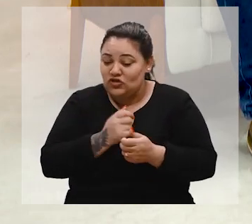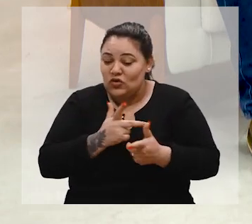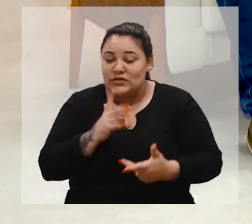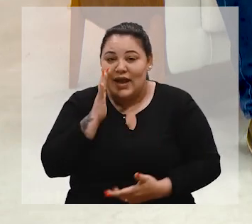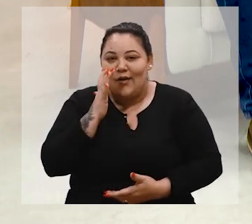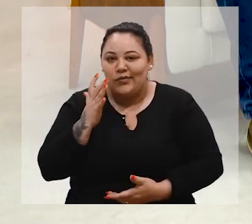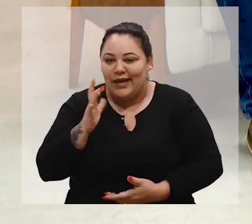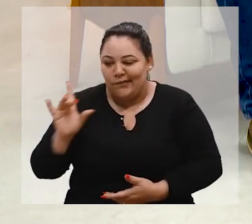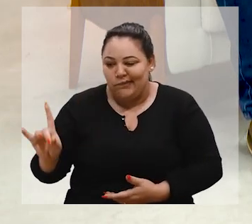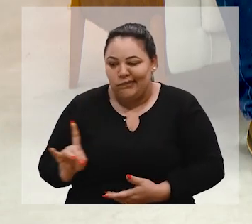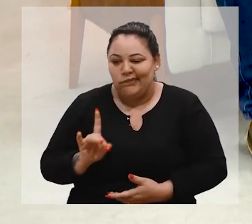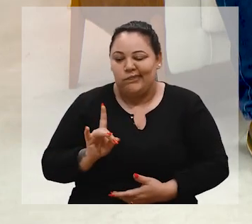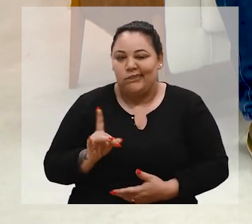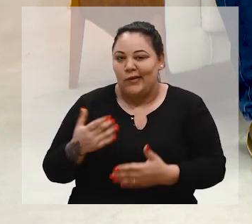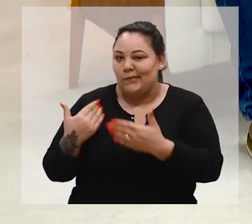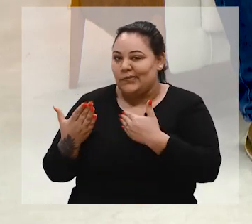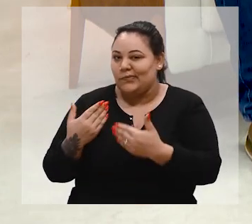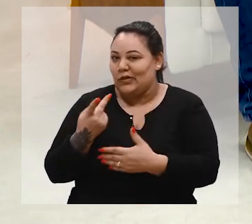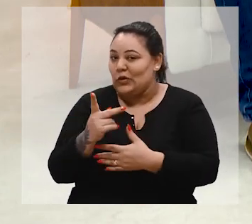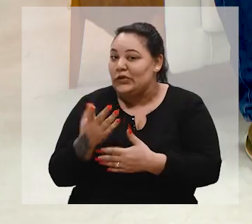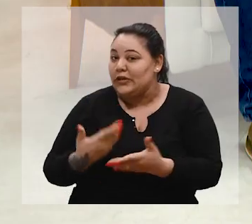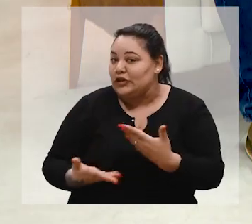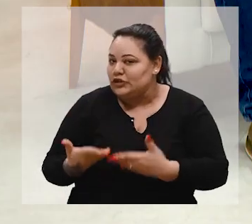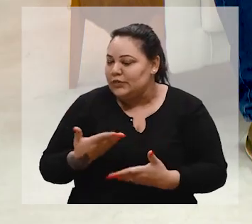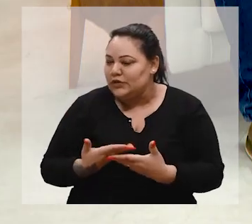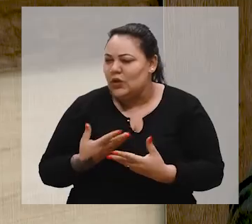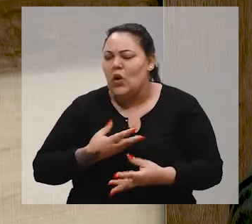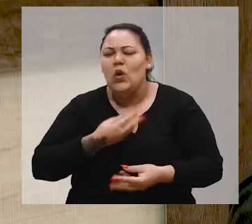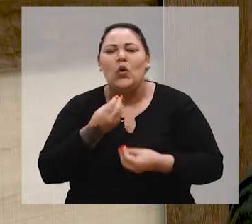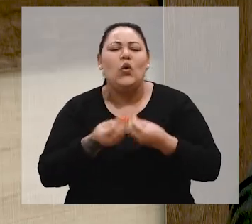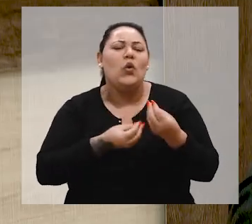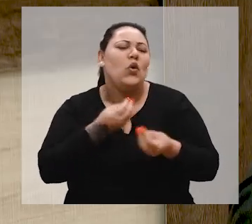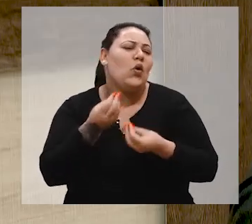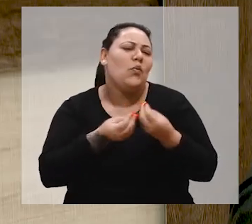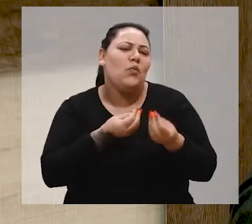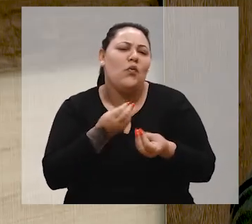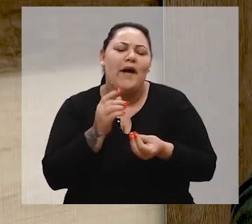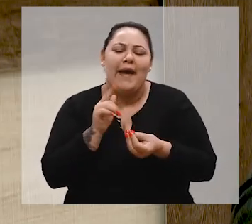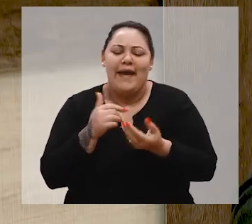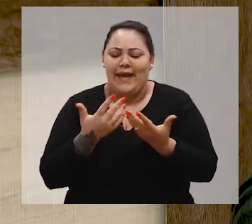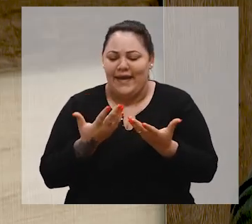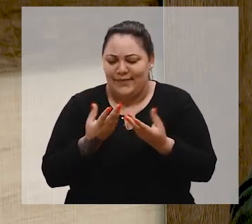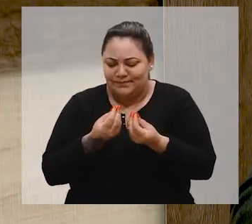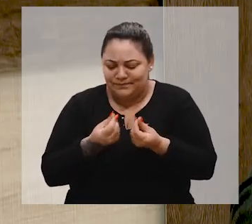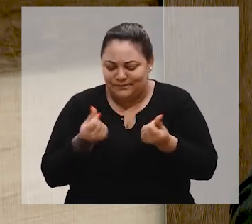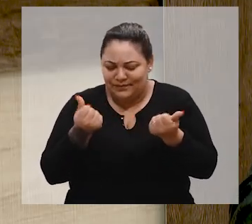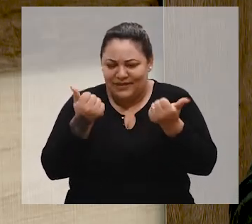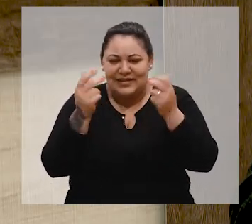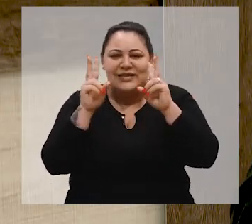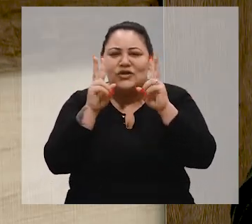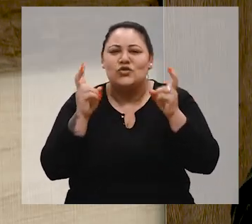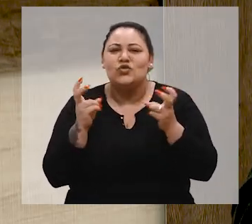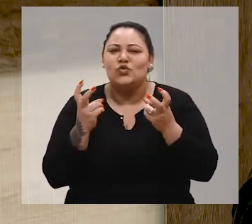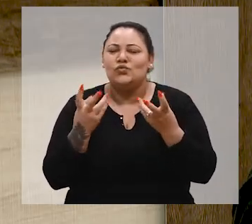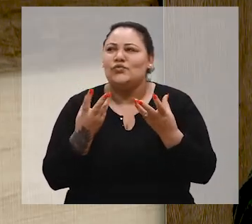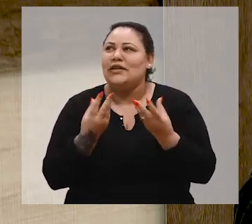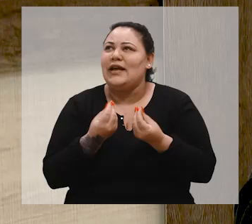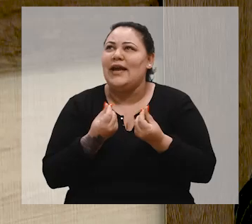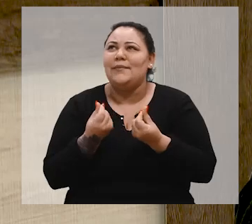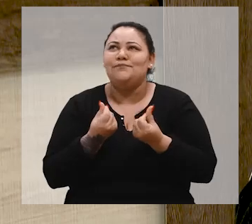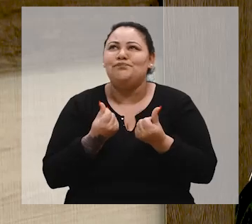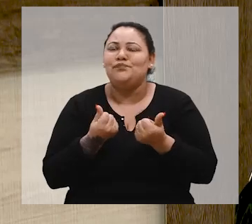que chegam ali. Como que é se apropriar de uma temática tão complexa, como eu já